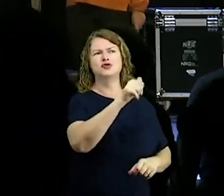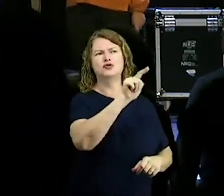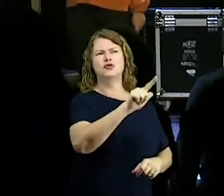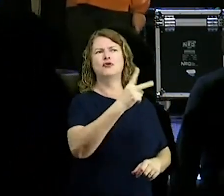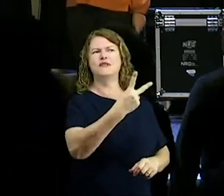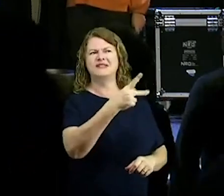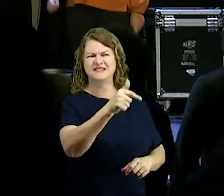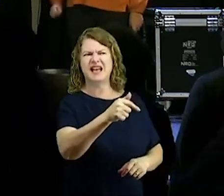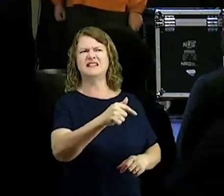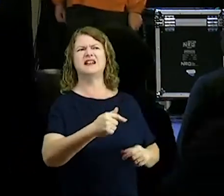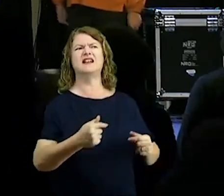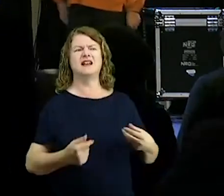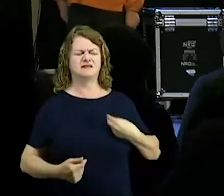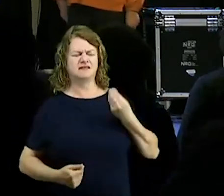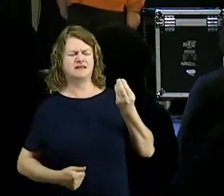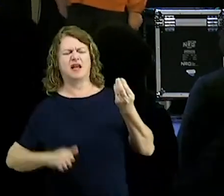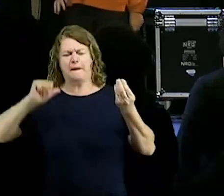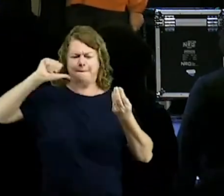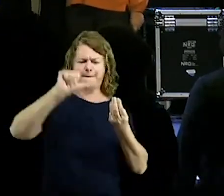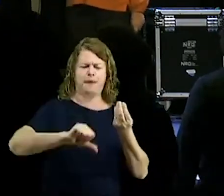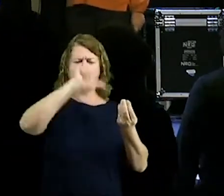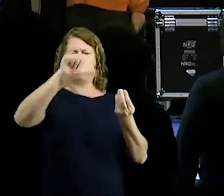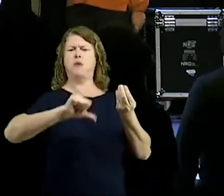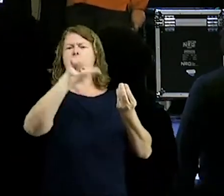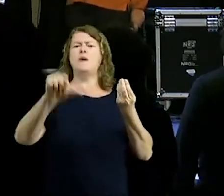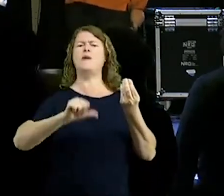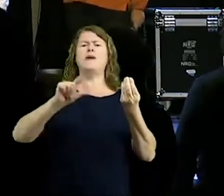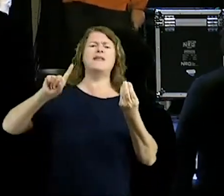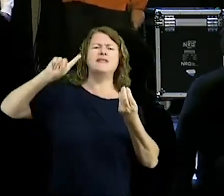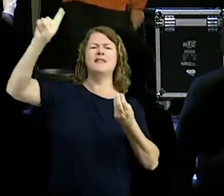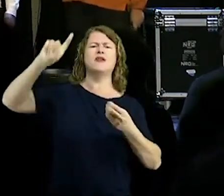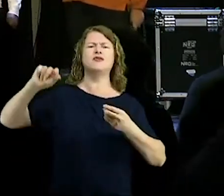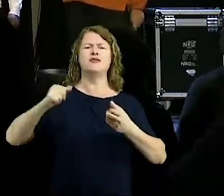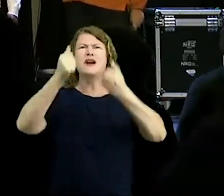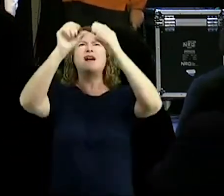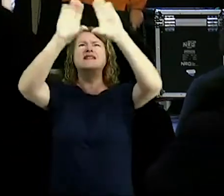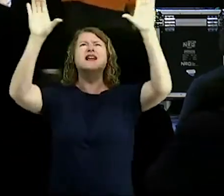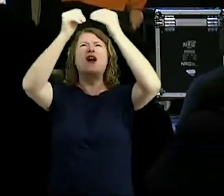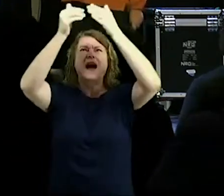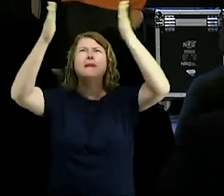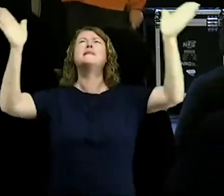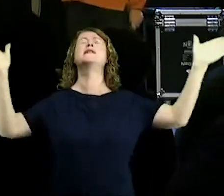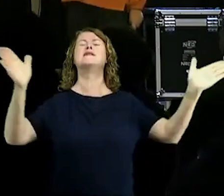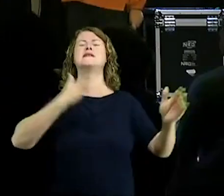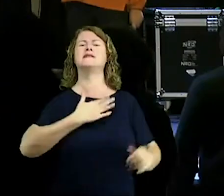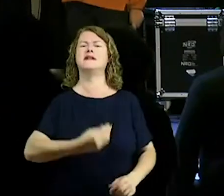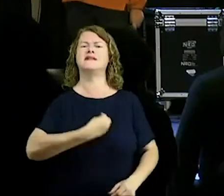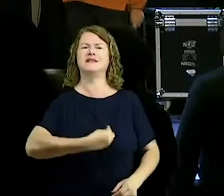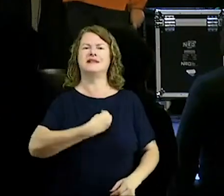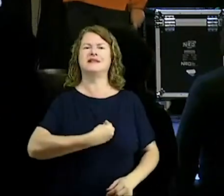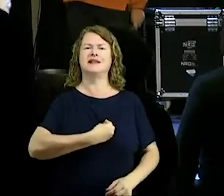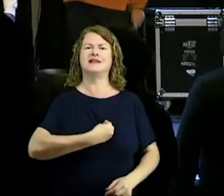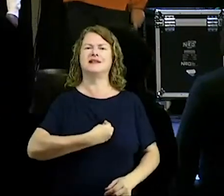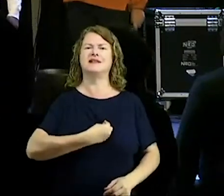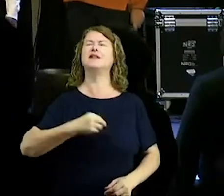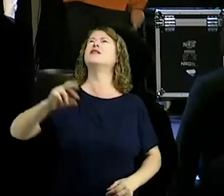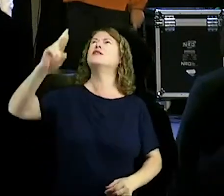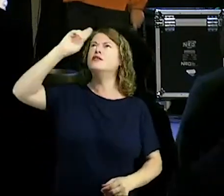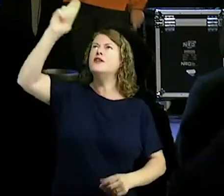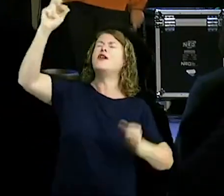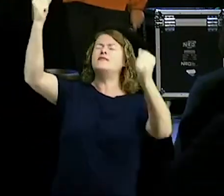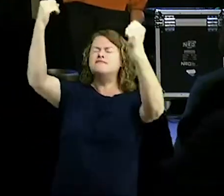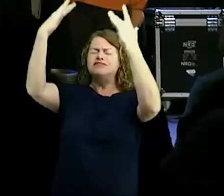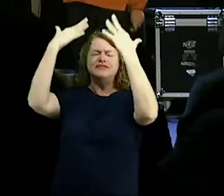data, Deus abriu um céu na minha vida. Nessa data, o Senhor veio sobre mim.